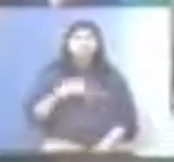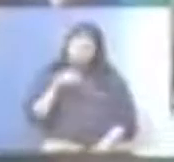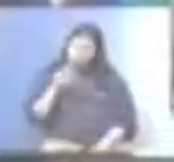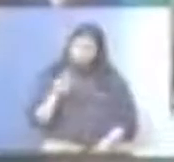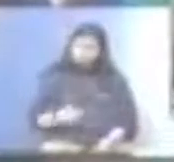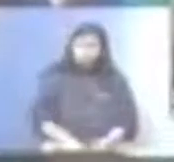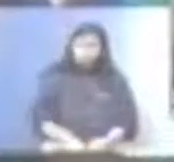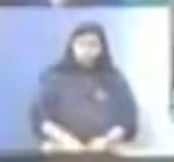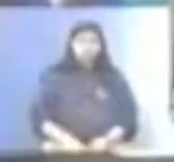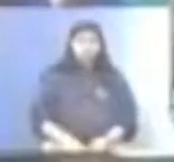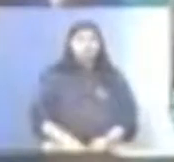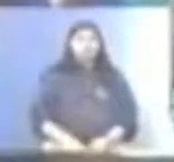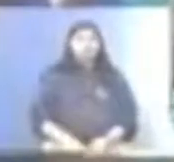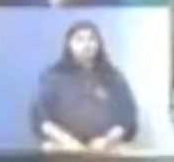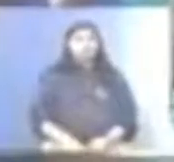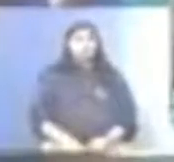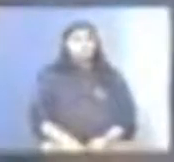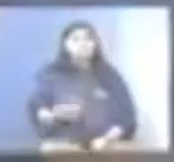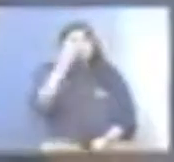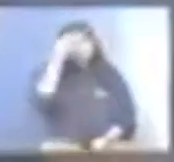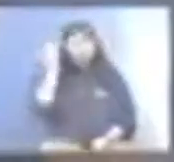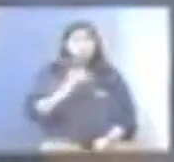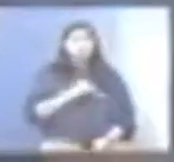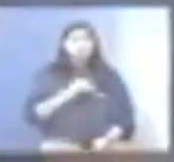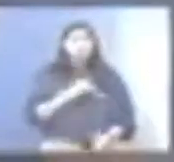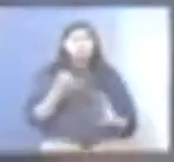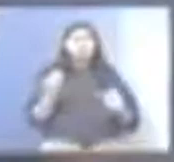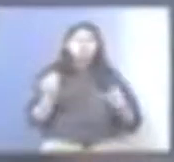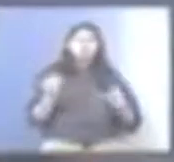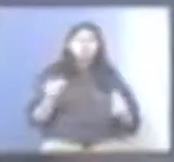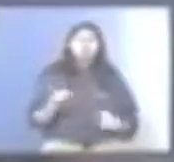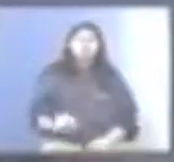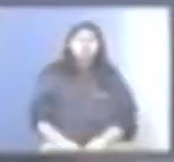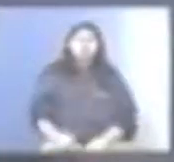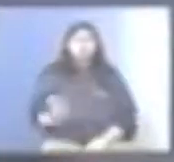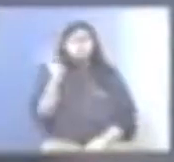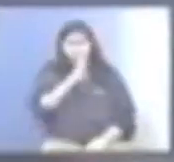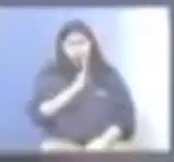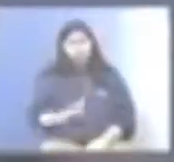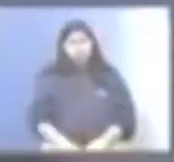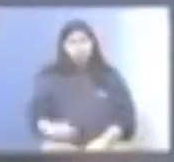minha irmã, sabe o pecado mais grave que a gente comete?